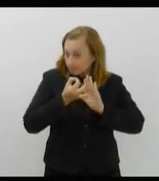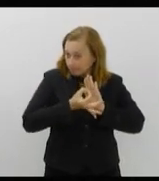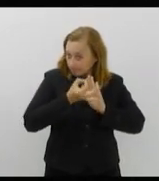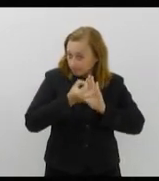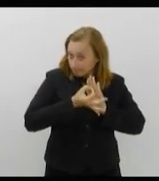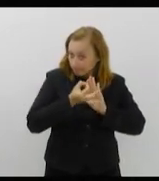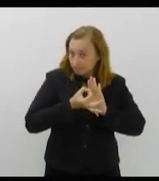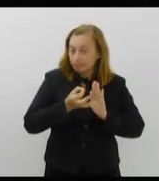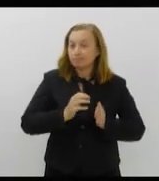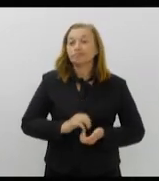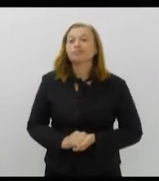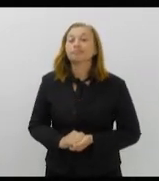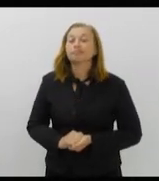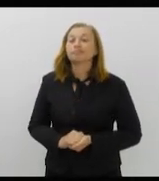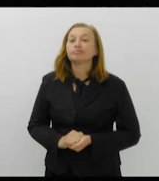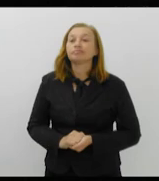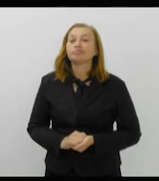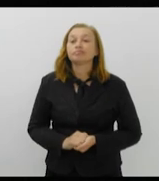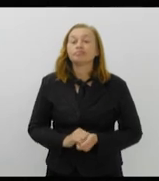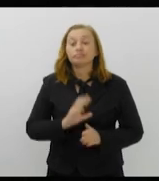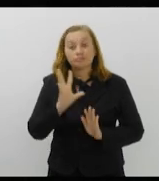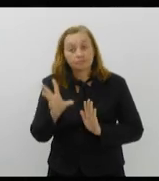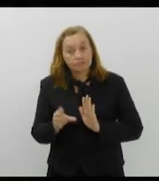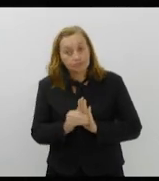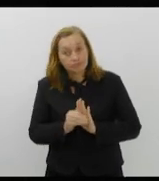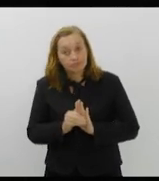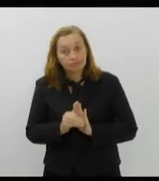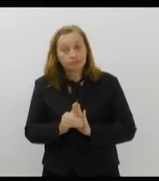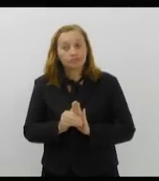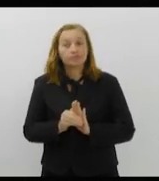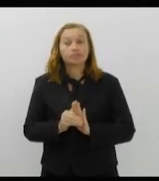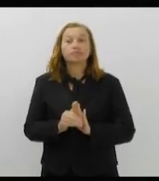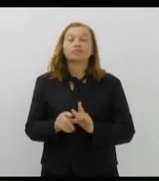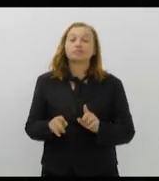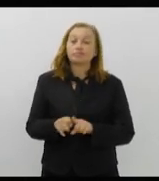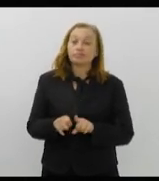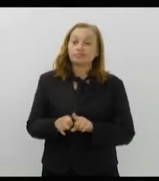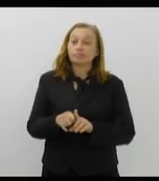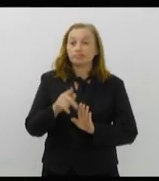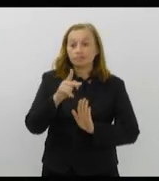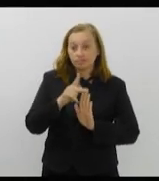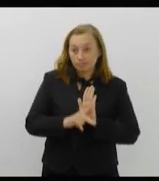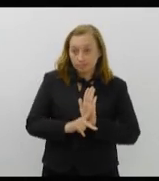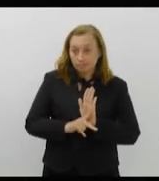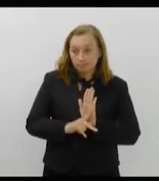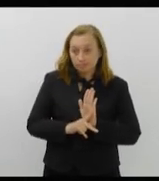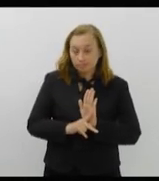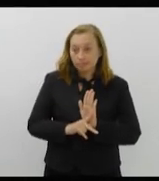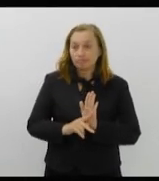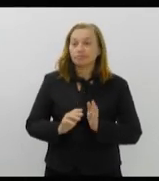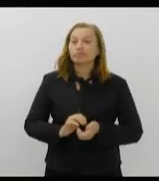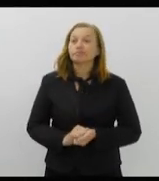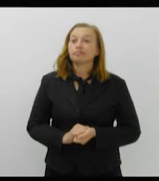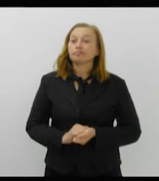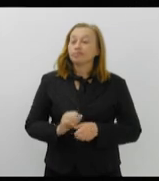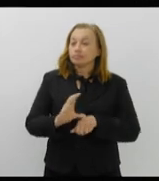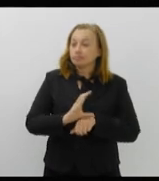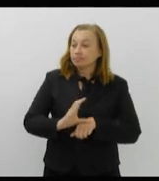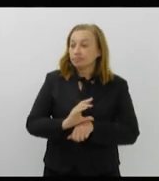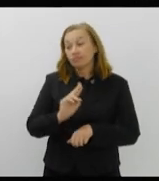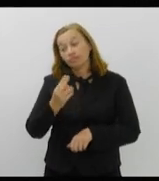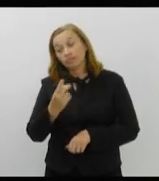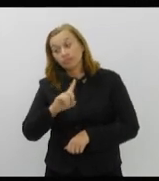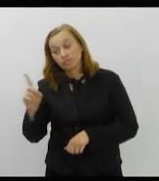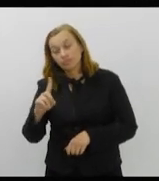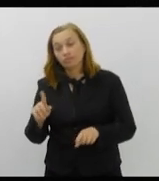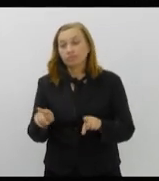parecer sobre as o projeto em si se constitucional ou não e sobre